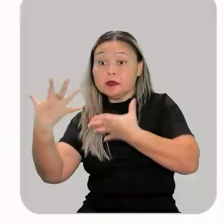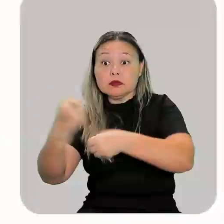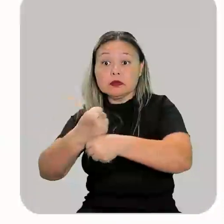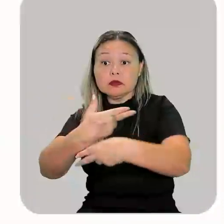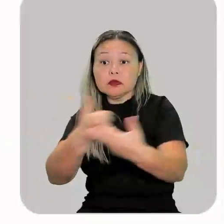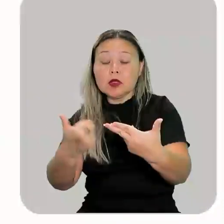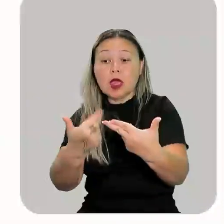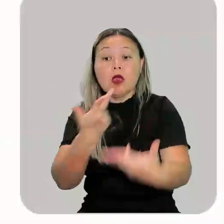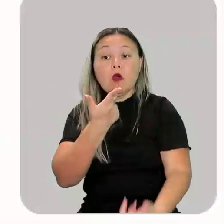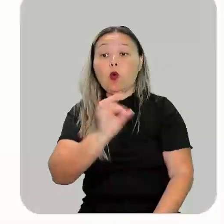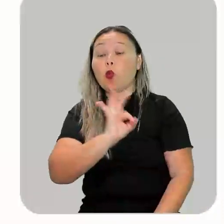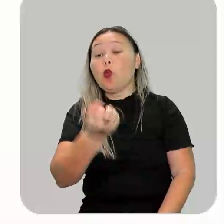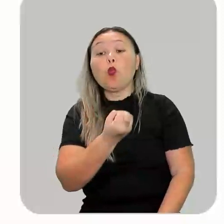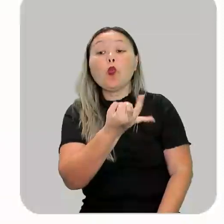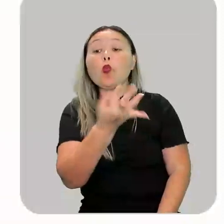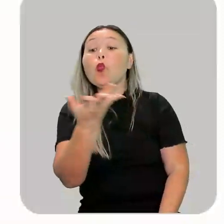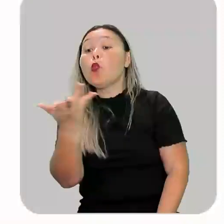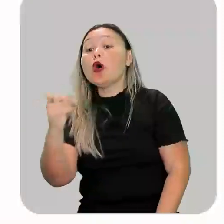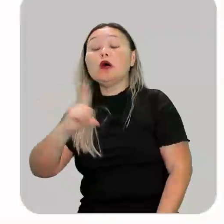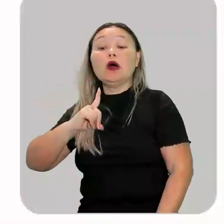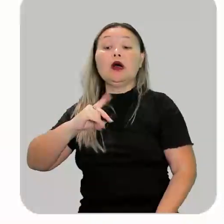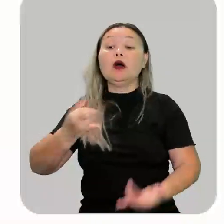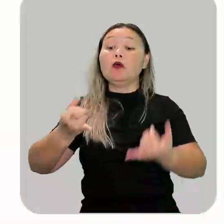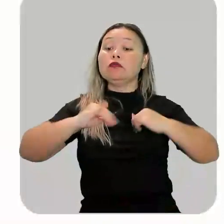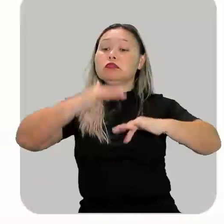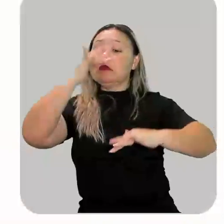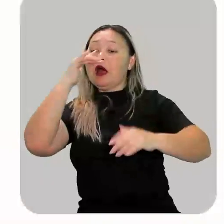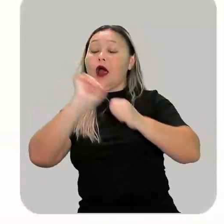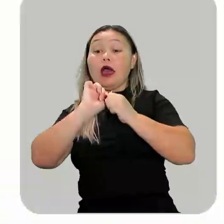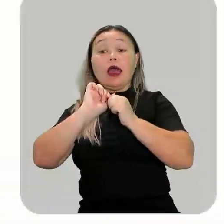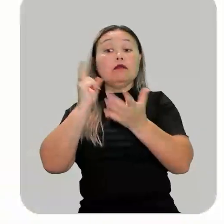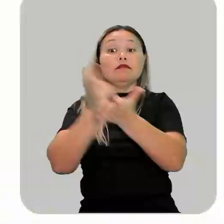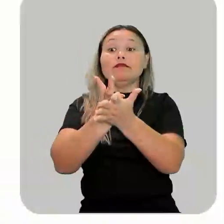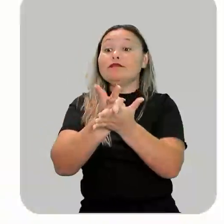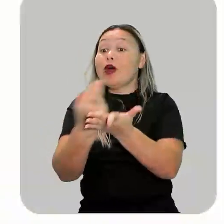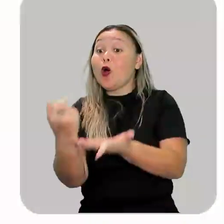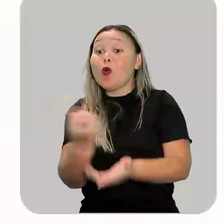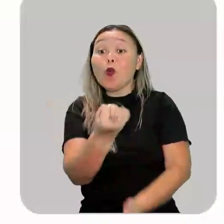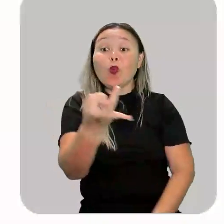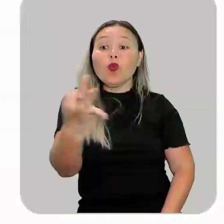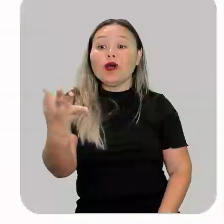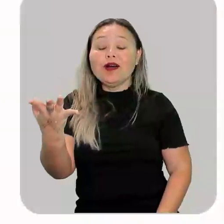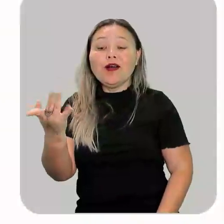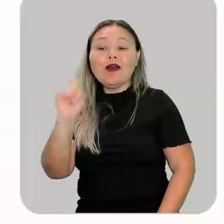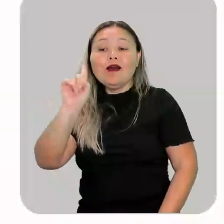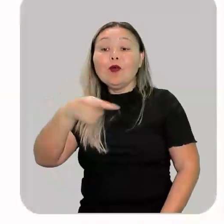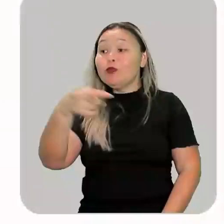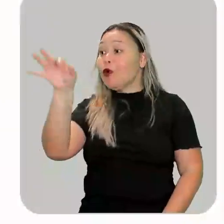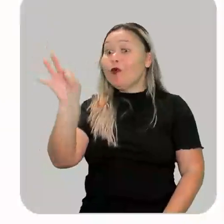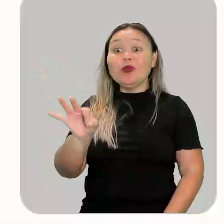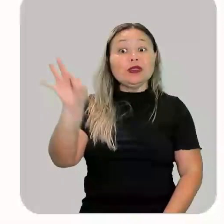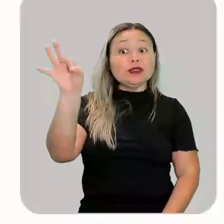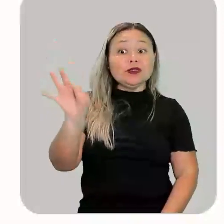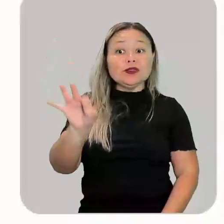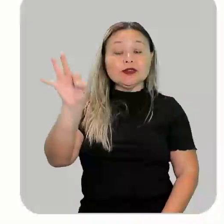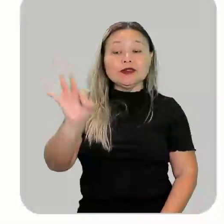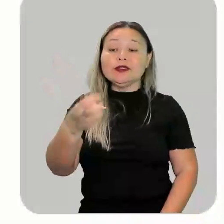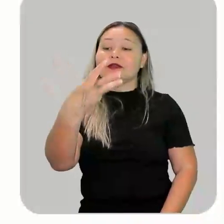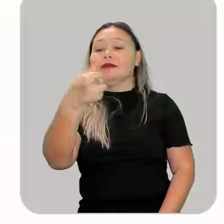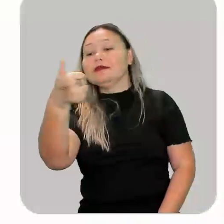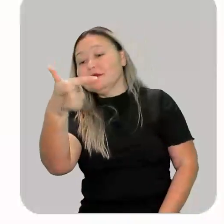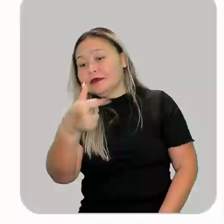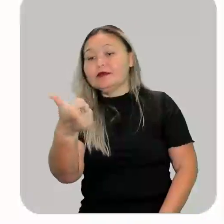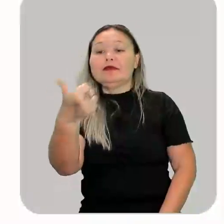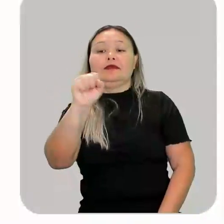Uai, ele não disse quantos perfumes tinha, ele só disse que eram as mesmas quantidades. Depois ele trabalhou com percentual, não foi?